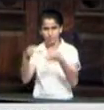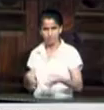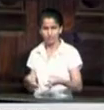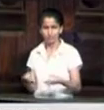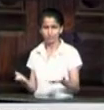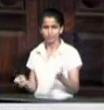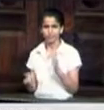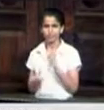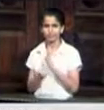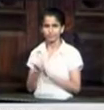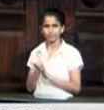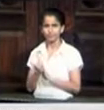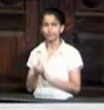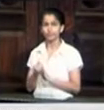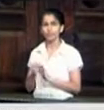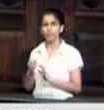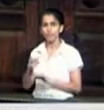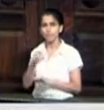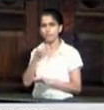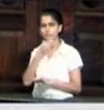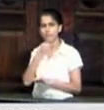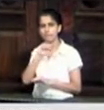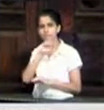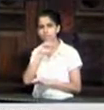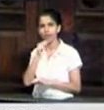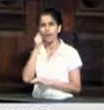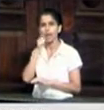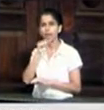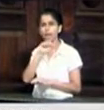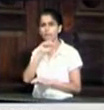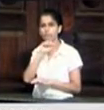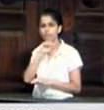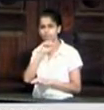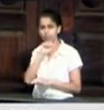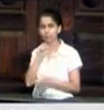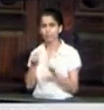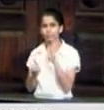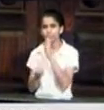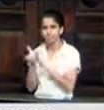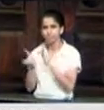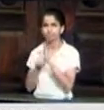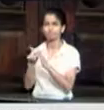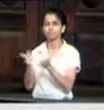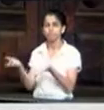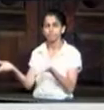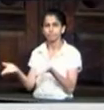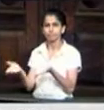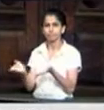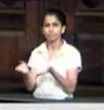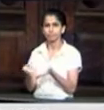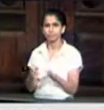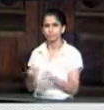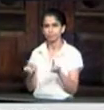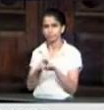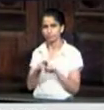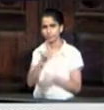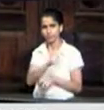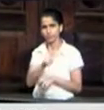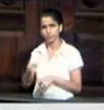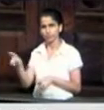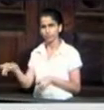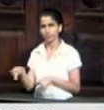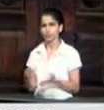Eu quero perguntar isso aos pais. Eu quero perguntar isso aos